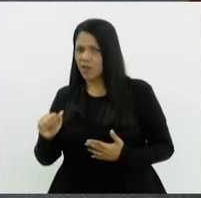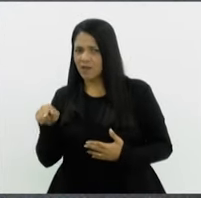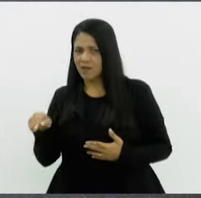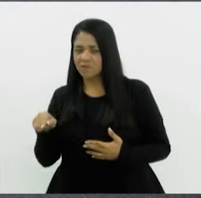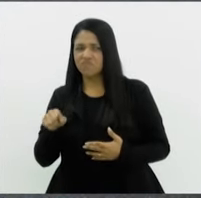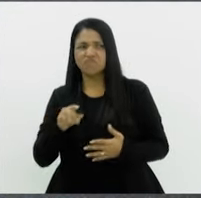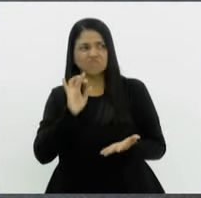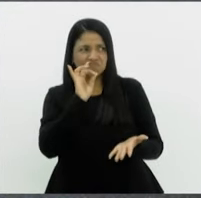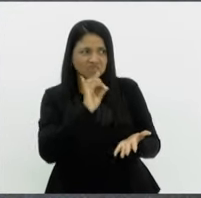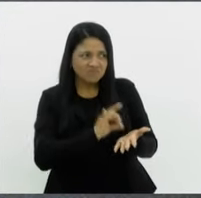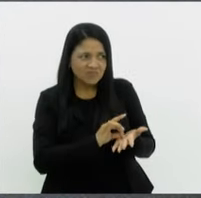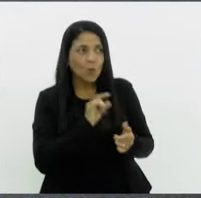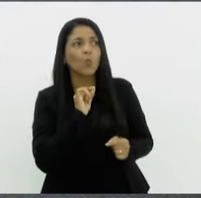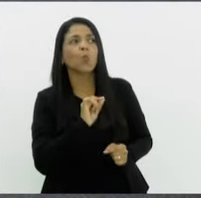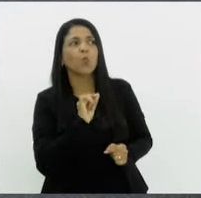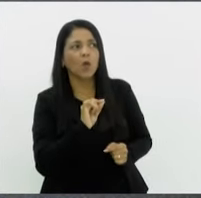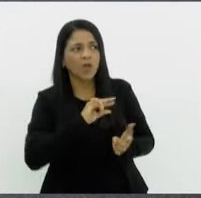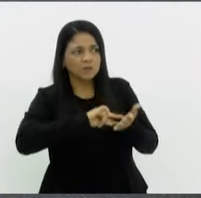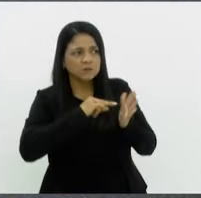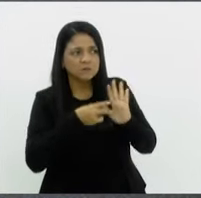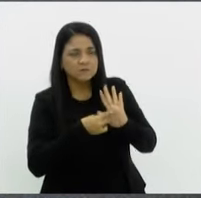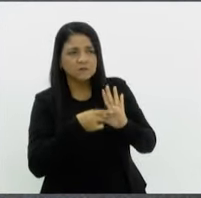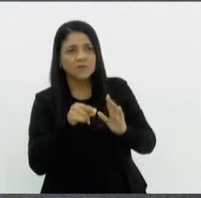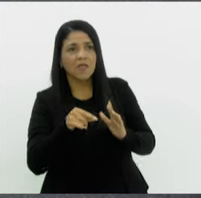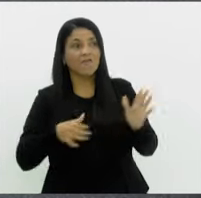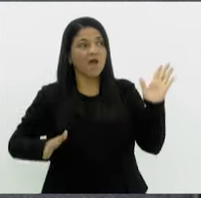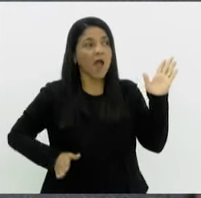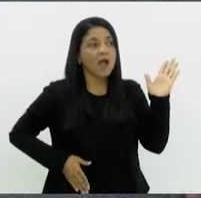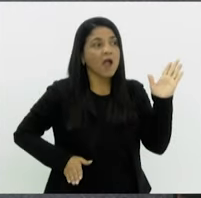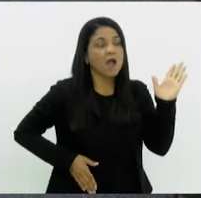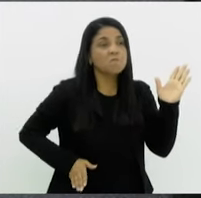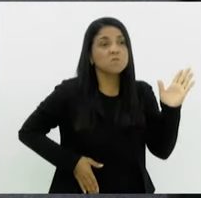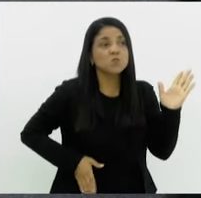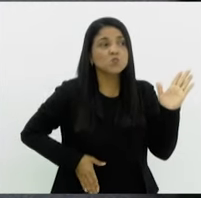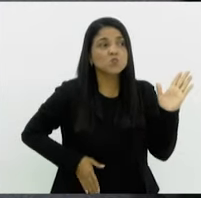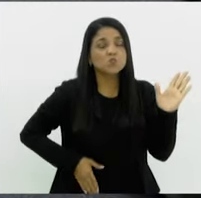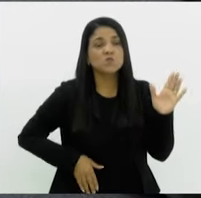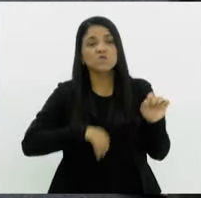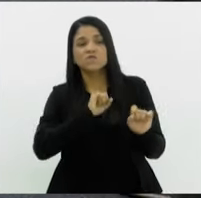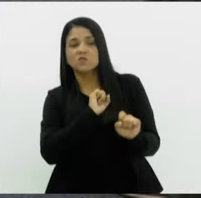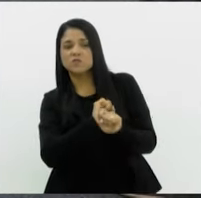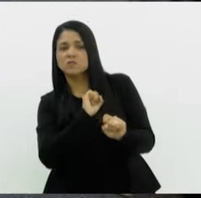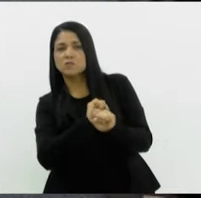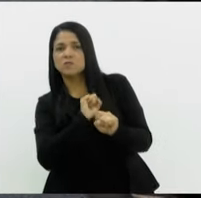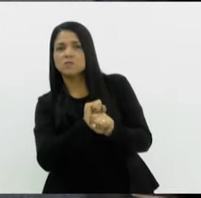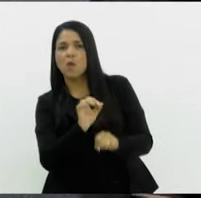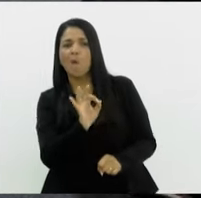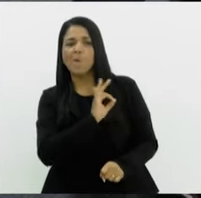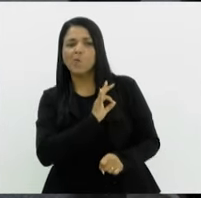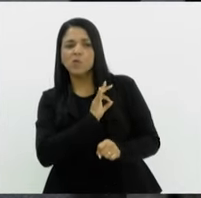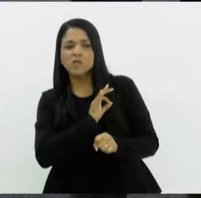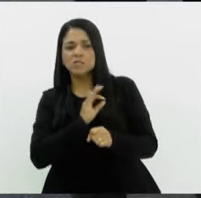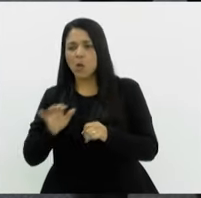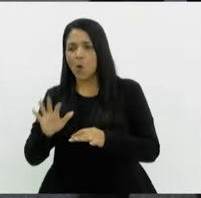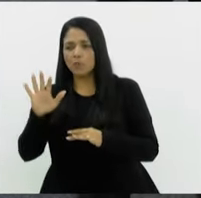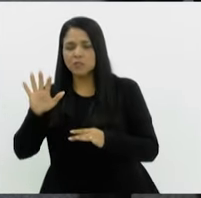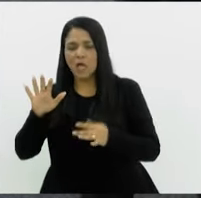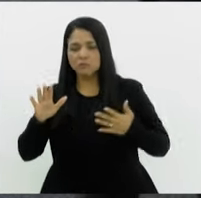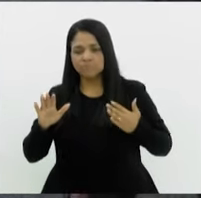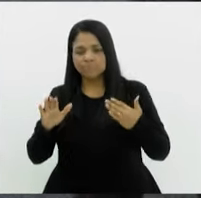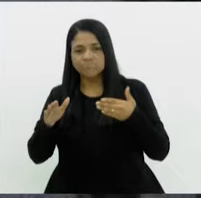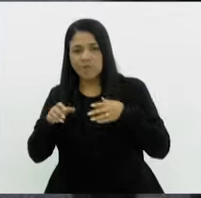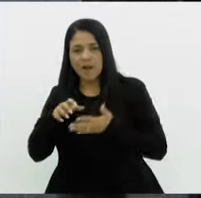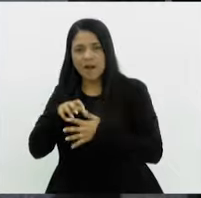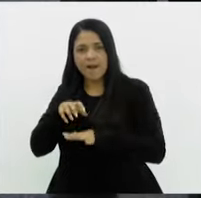os vagabundos fazem quando fica aguardando, BNH, o policial entrar na comunidade. Isso